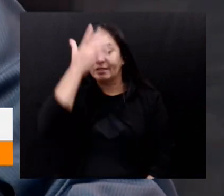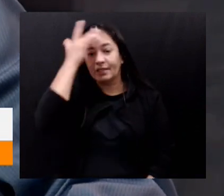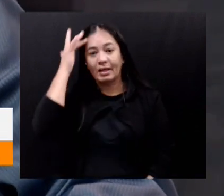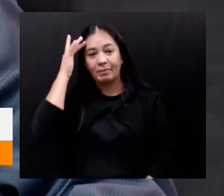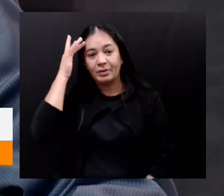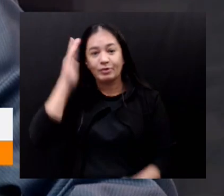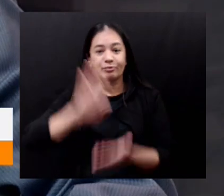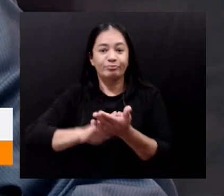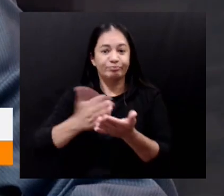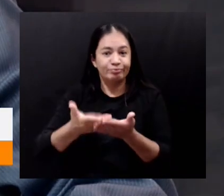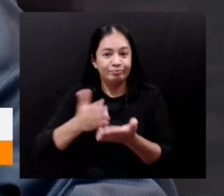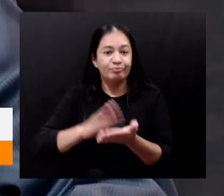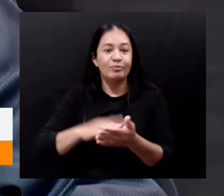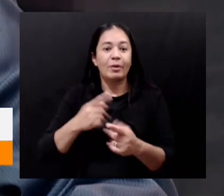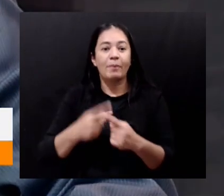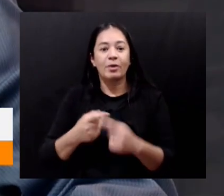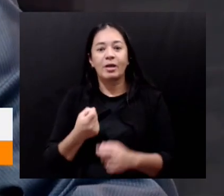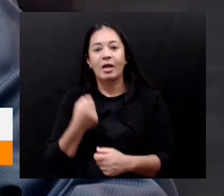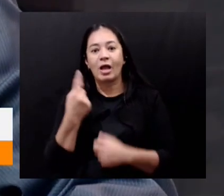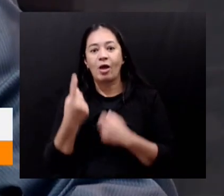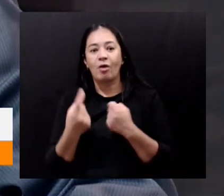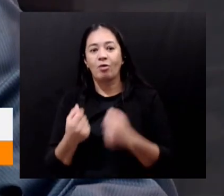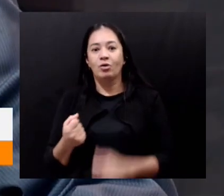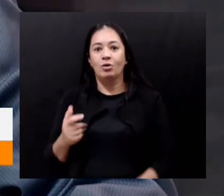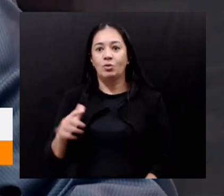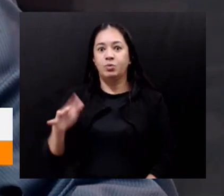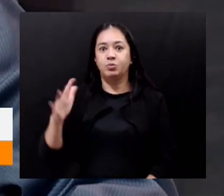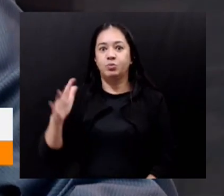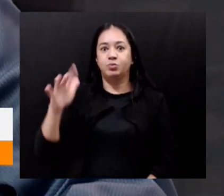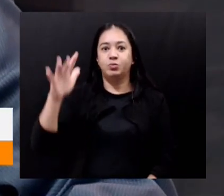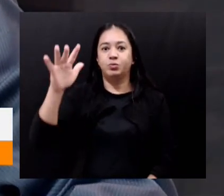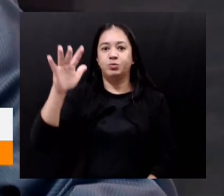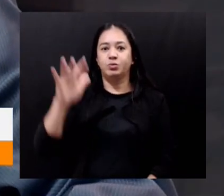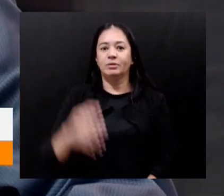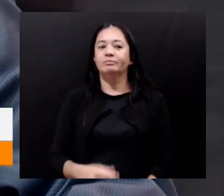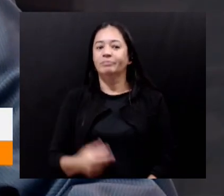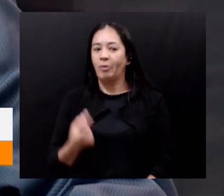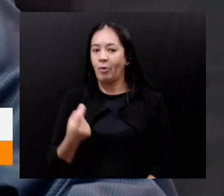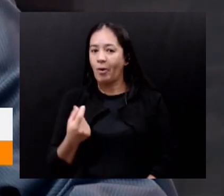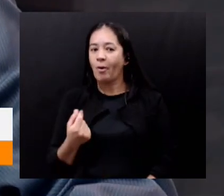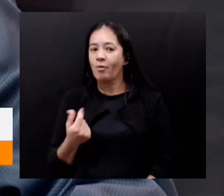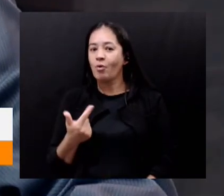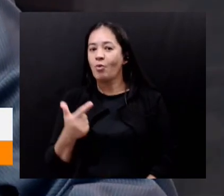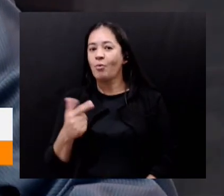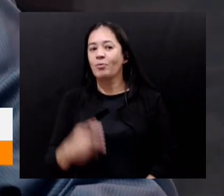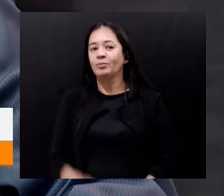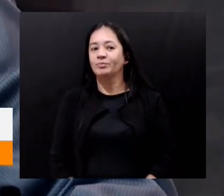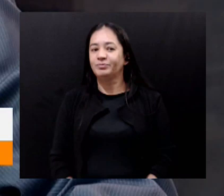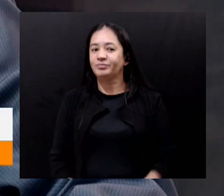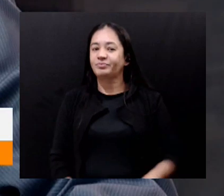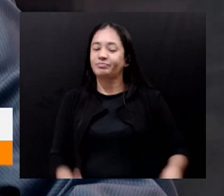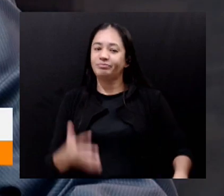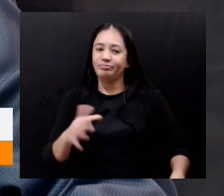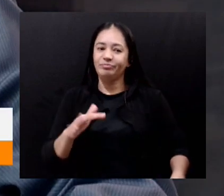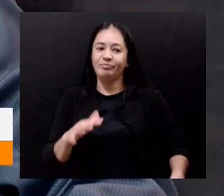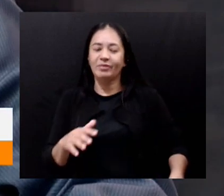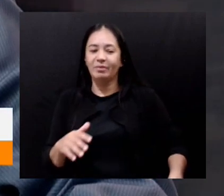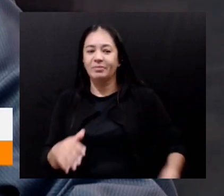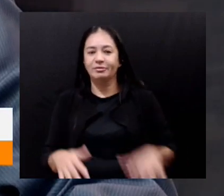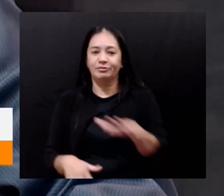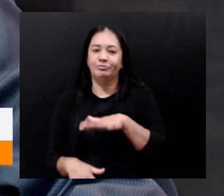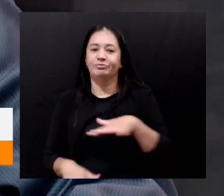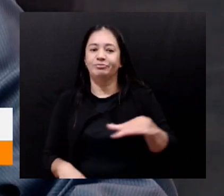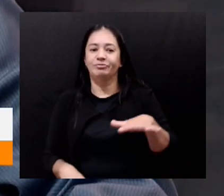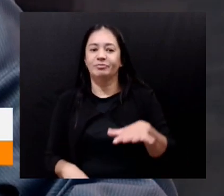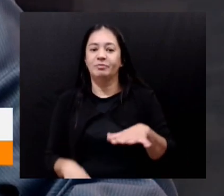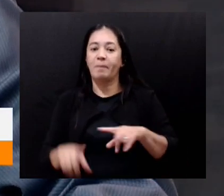que exageram até no custo, né? Outros mais, depende, se é mercado, e é claro, Sim, mas sim. é um investimento, Uhum.